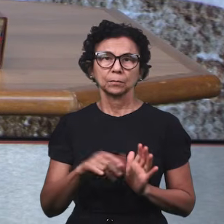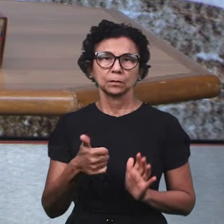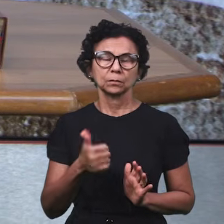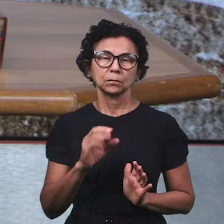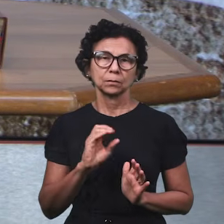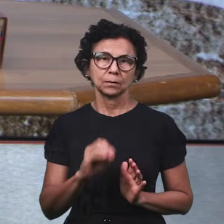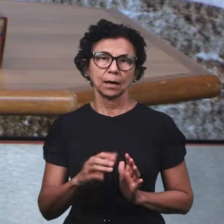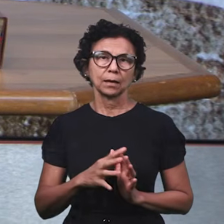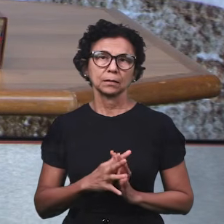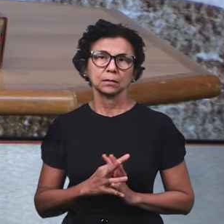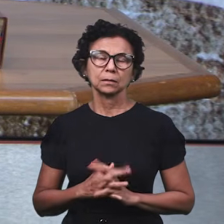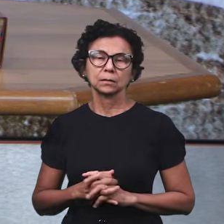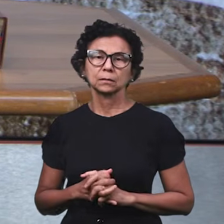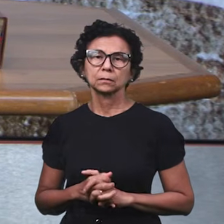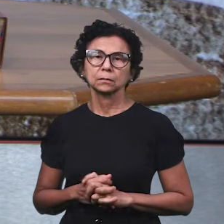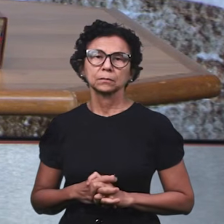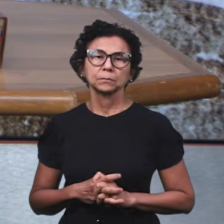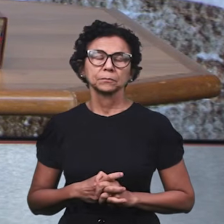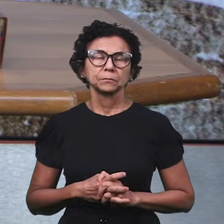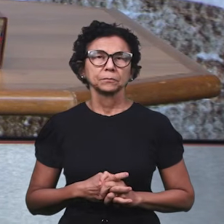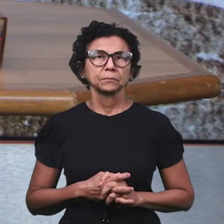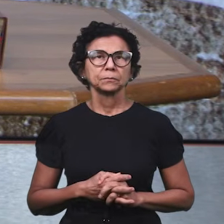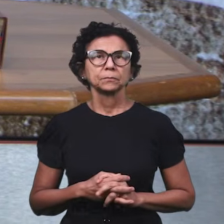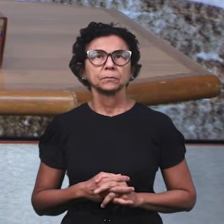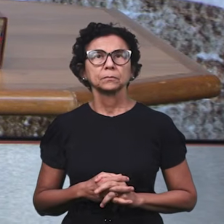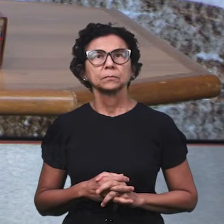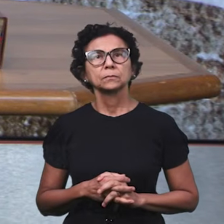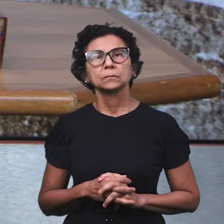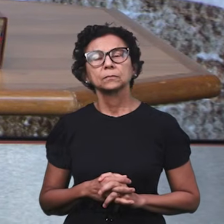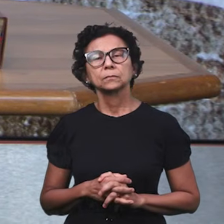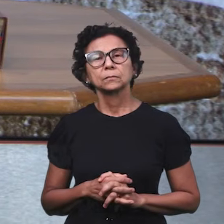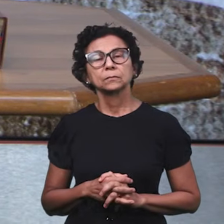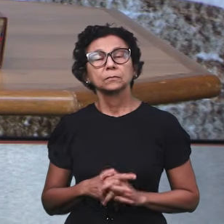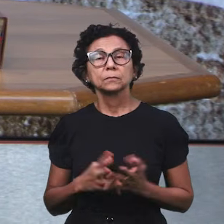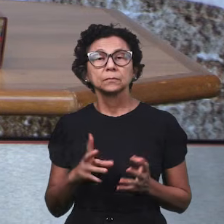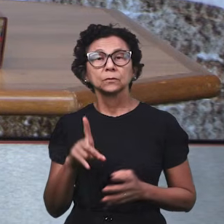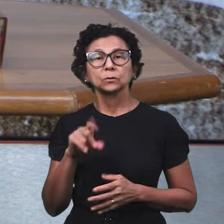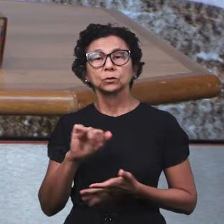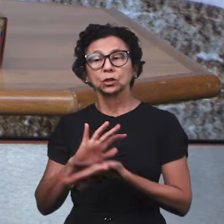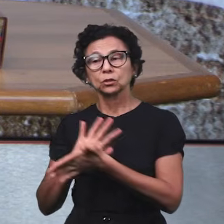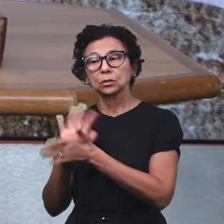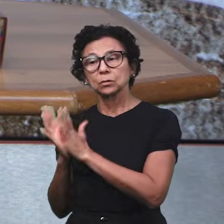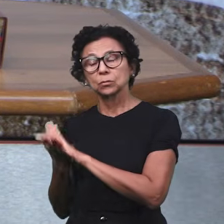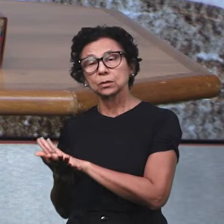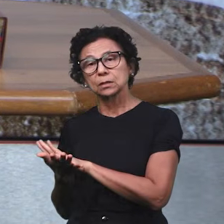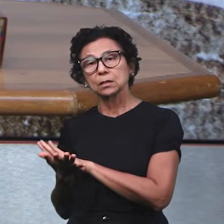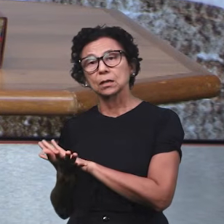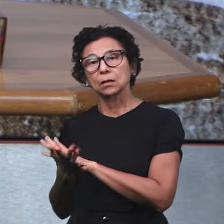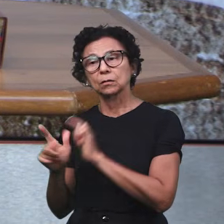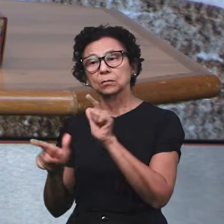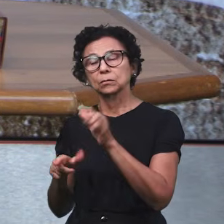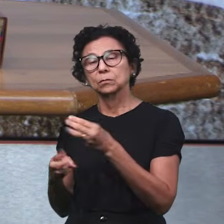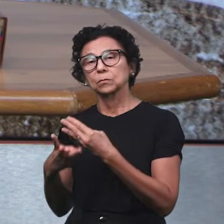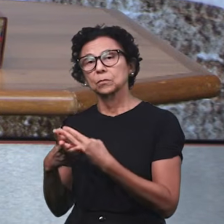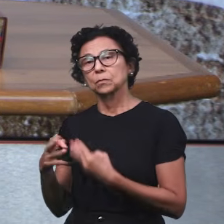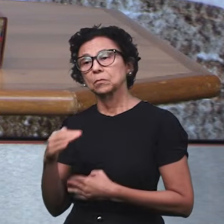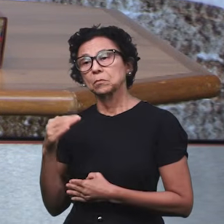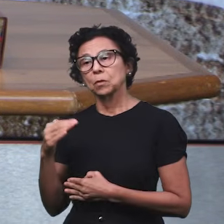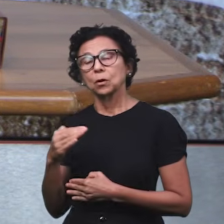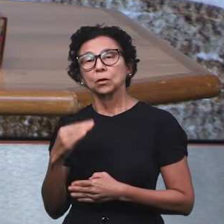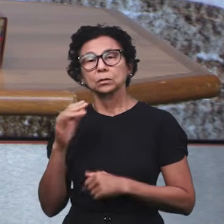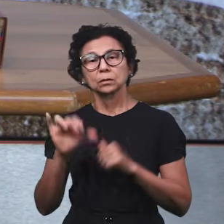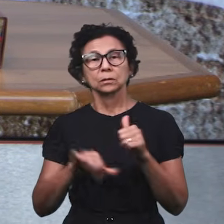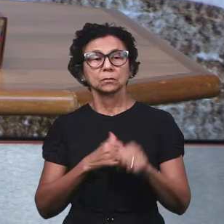ler, mas nós vimos aqui como um dia de morte se transformou num dia de vida, como um dia de tristeza,